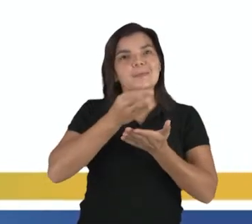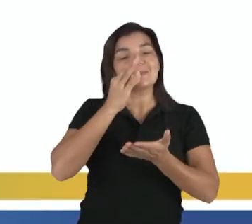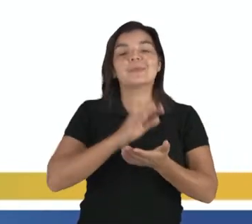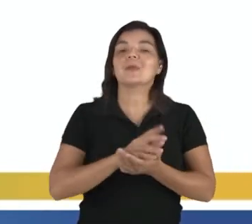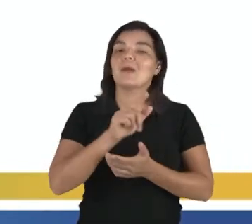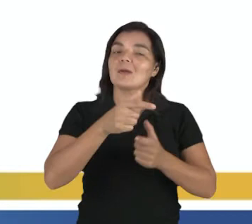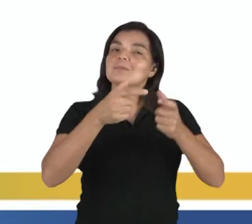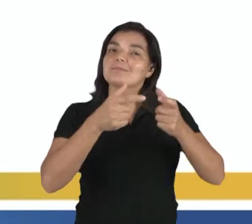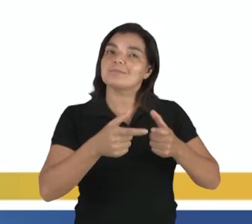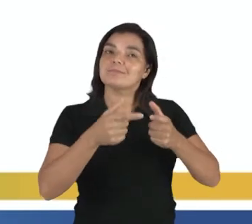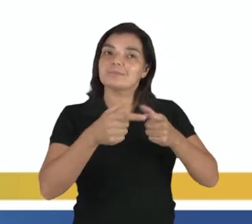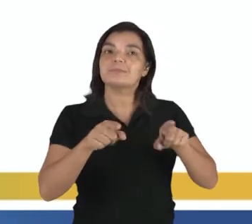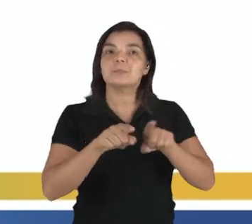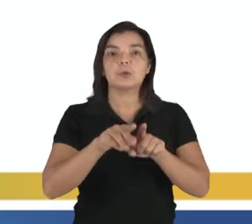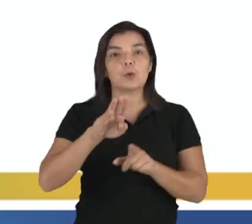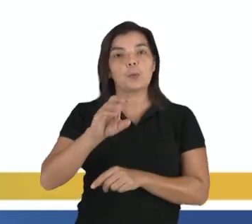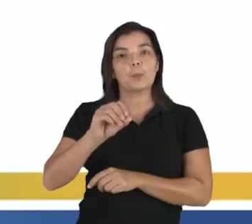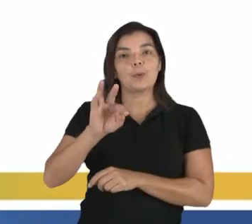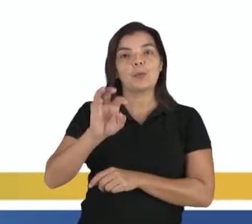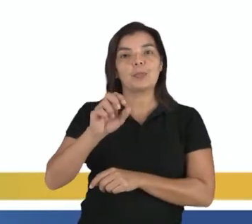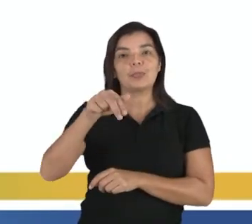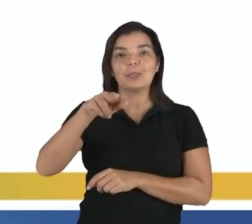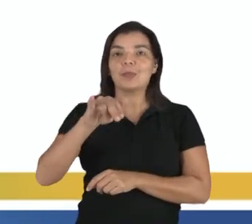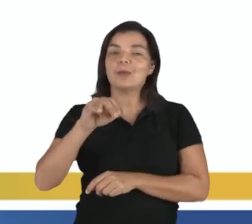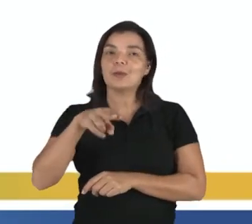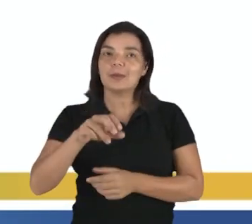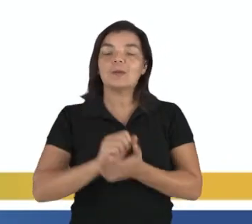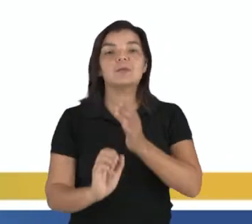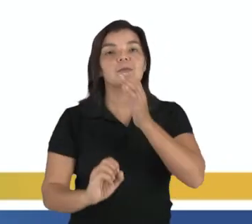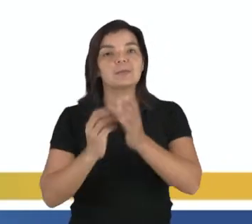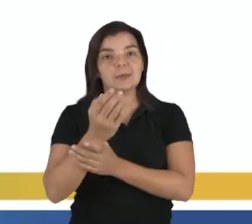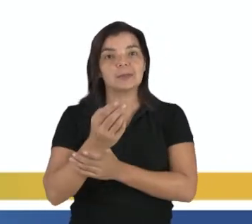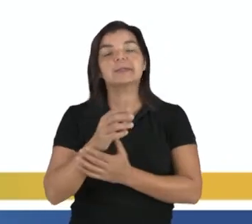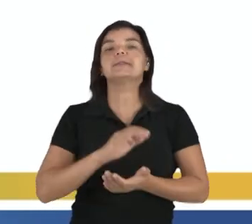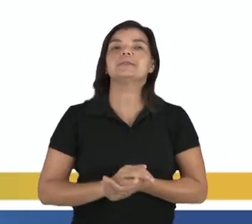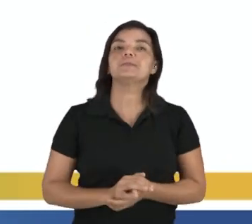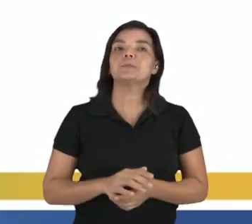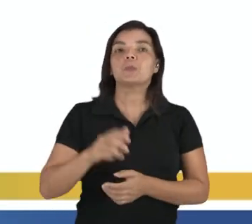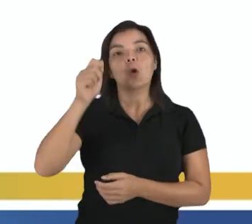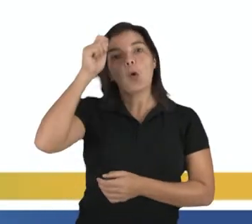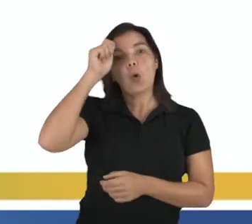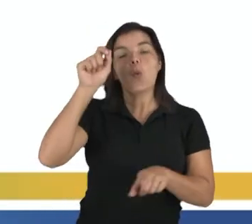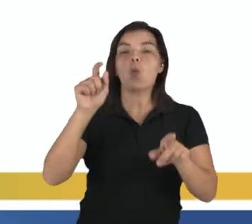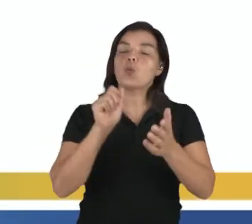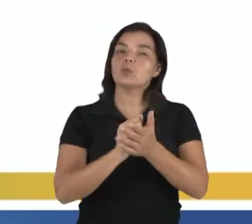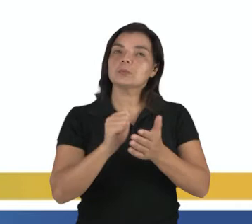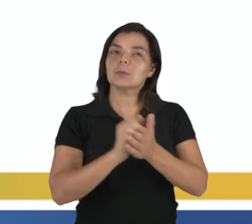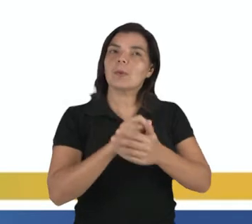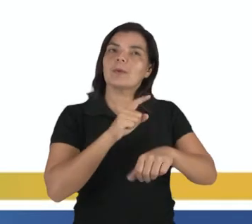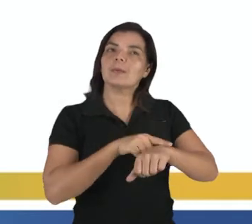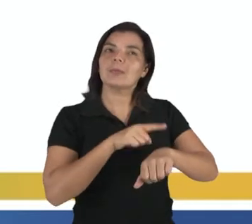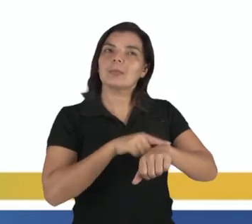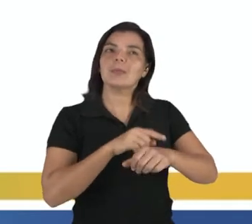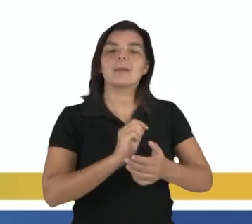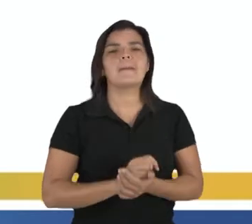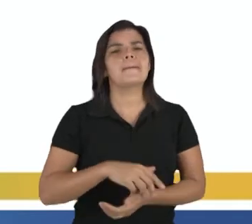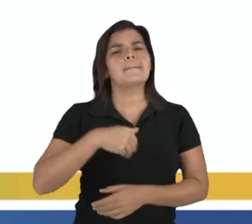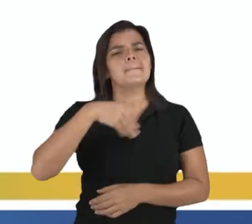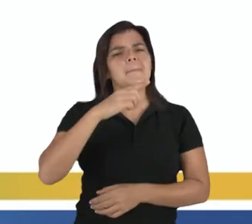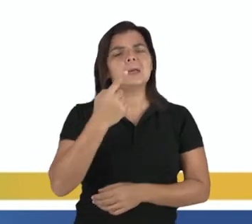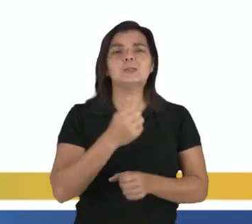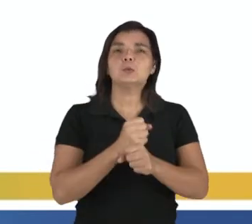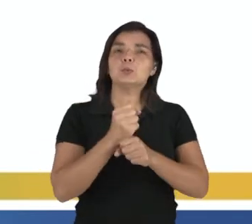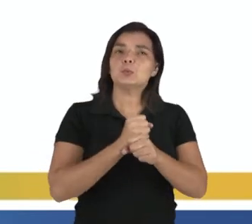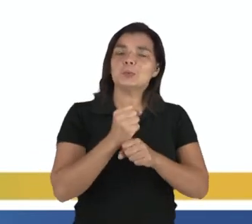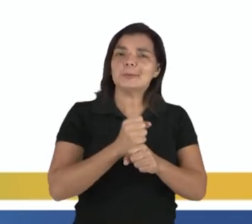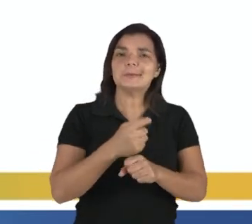o espaço, o local onde vai acontecer a narrativa. O autor também foi apontando o tempo. Mais um